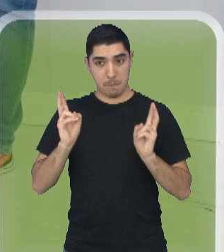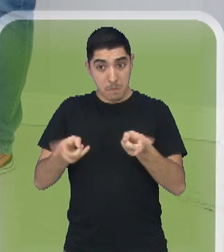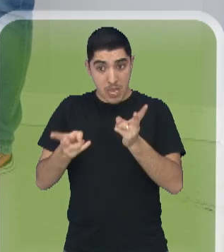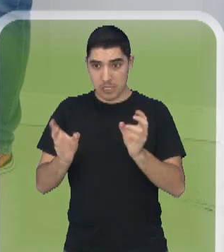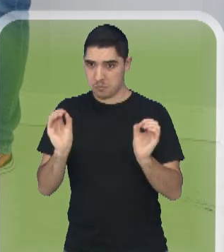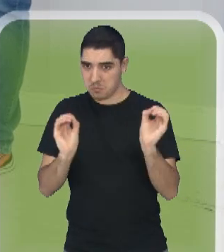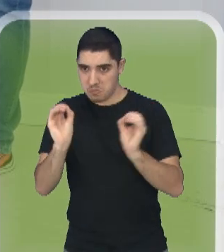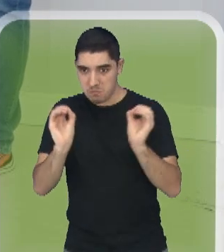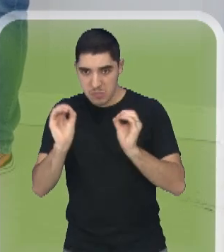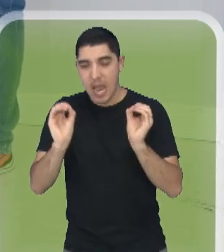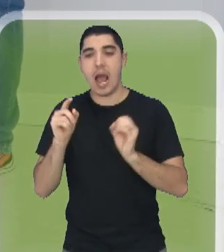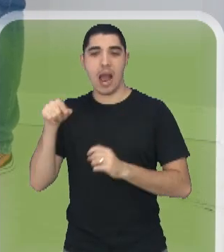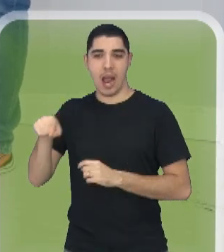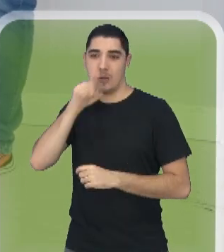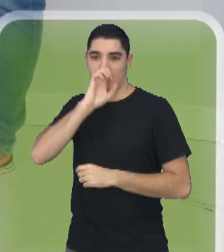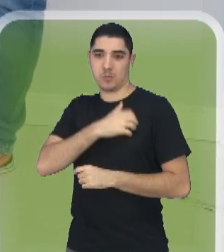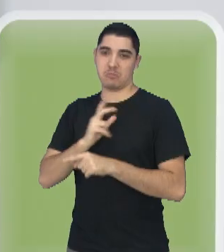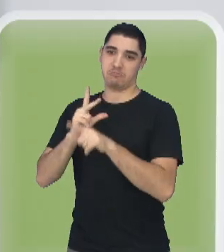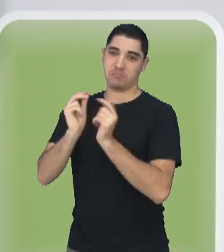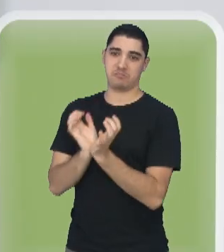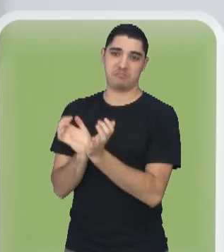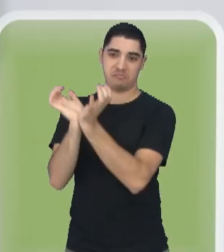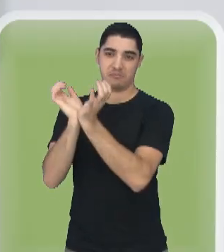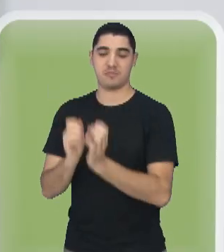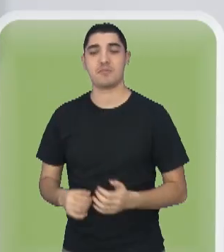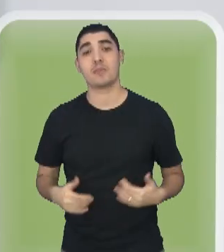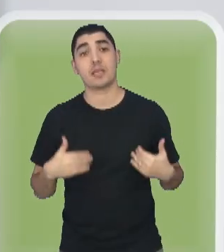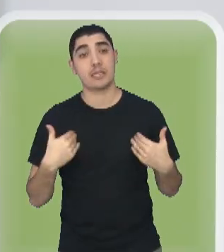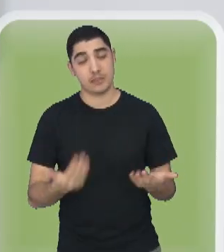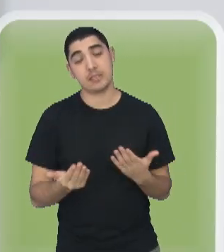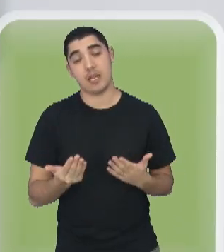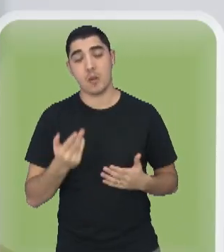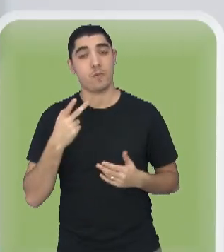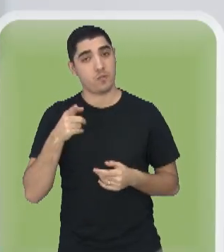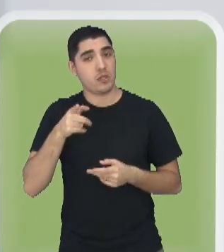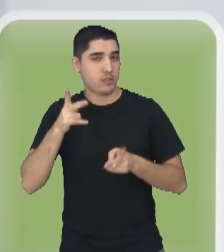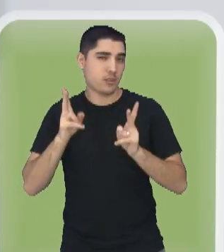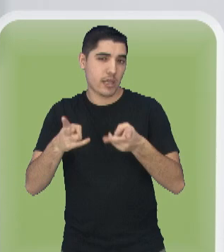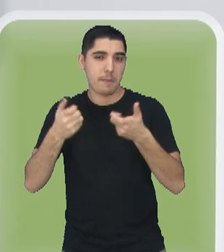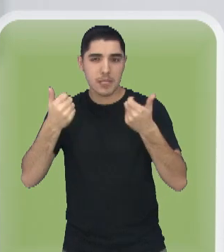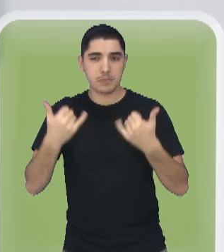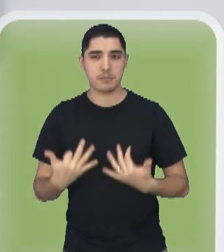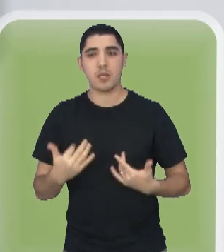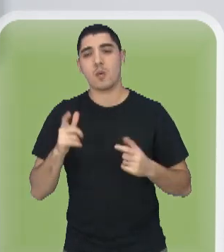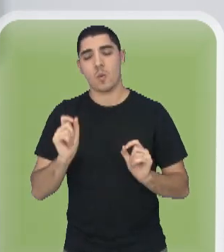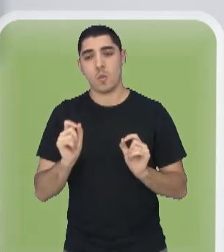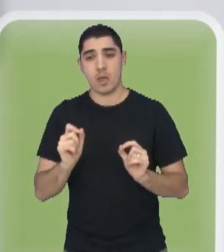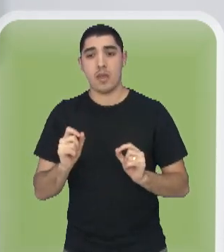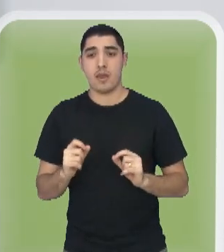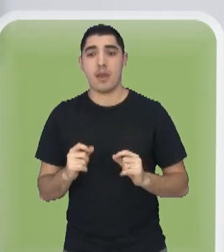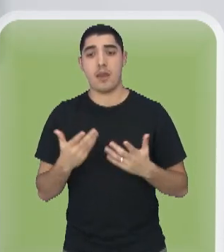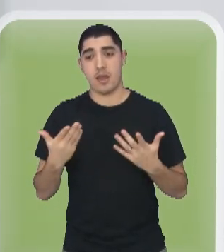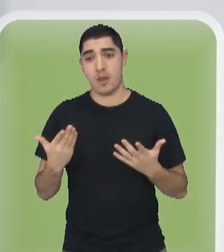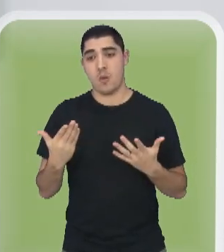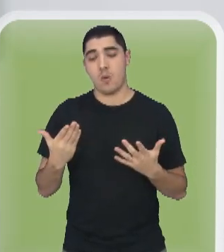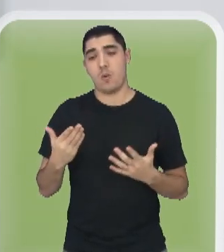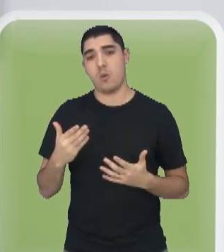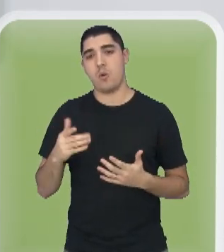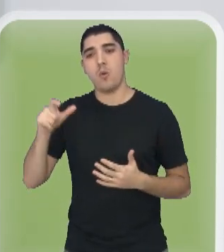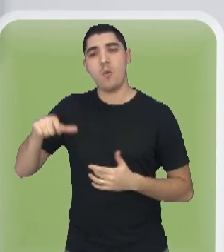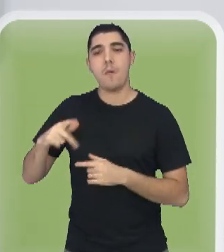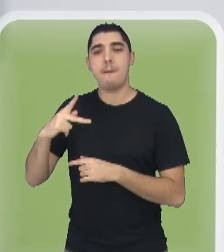soube aproveitar nesses últimos jogos decisivos. Como a gente sempre falou aqui, ou falou nos últimos programas, o Vinícius